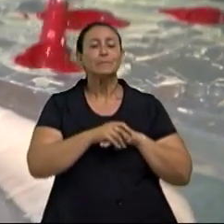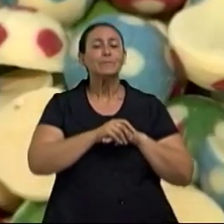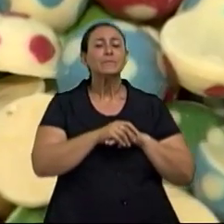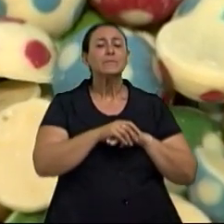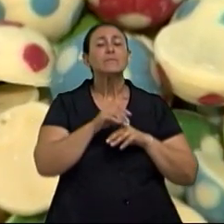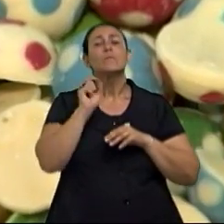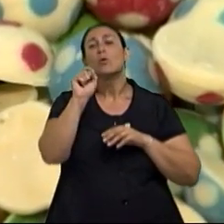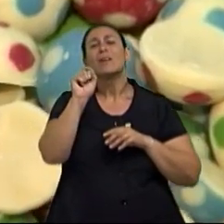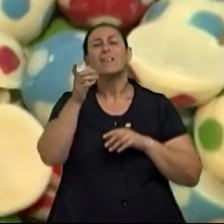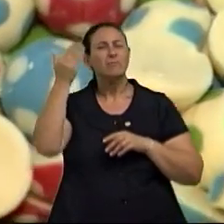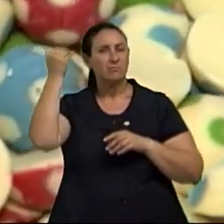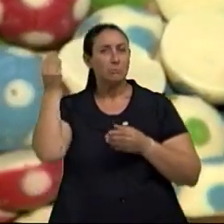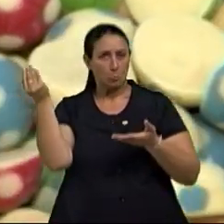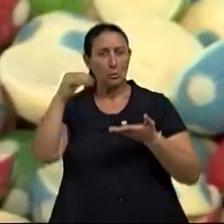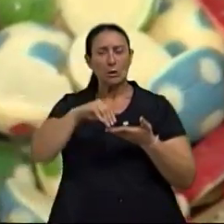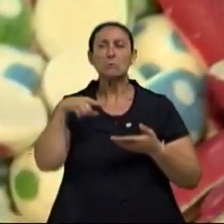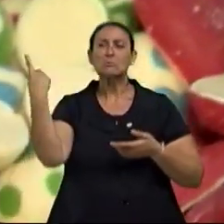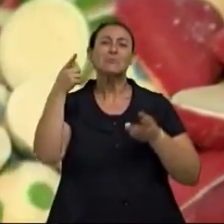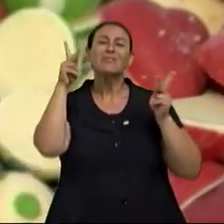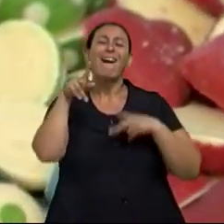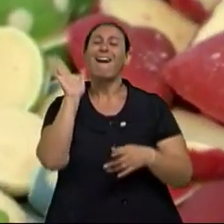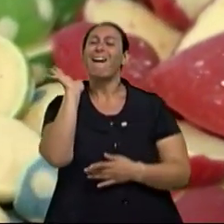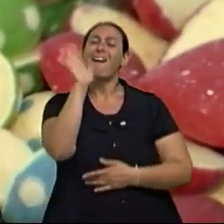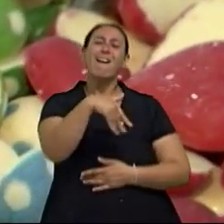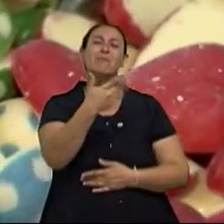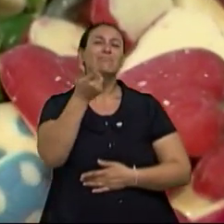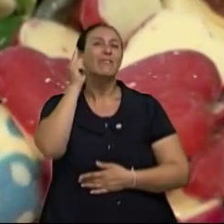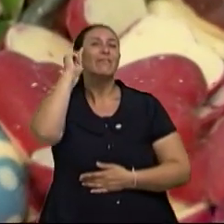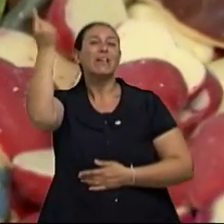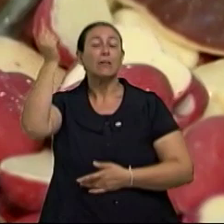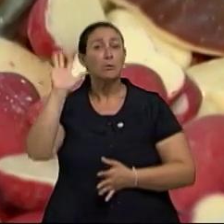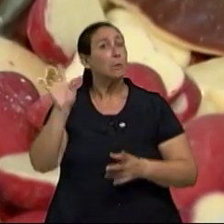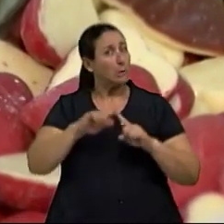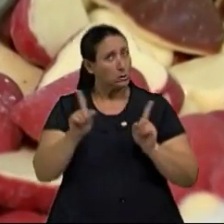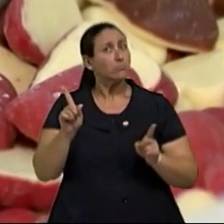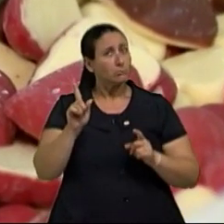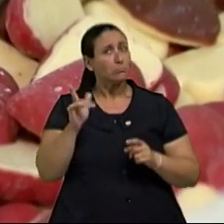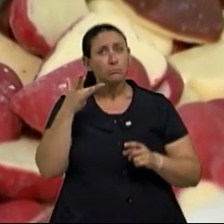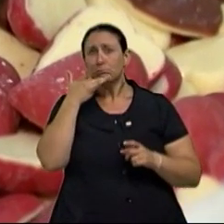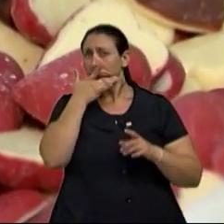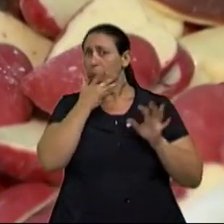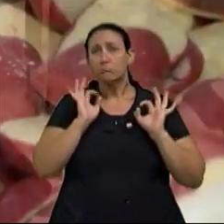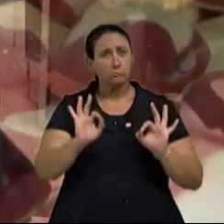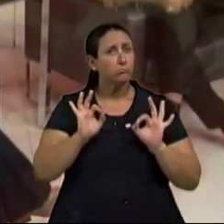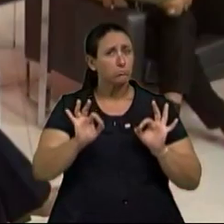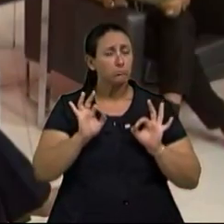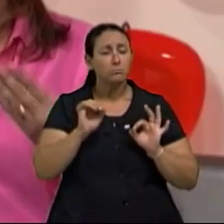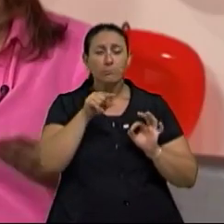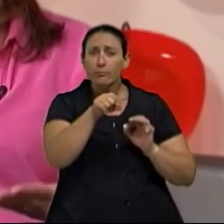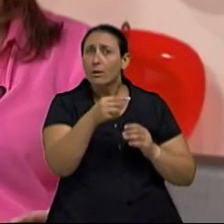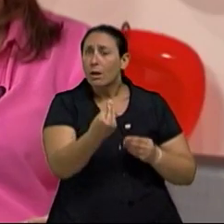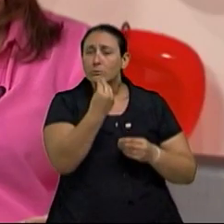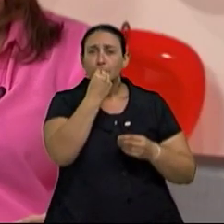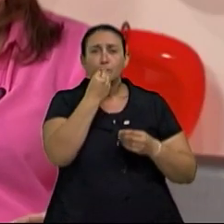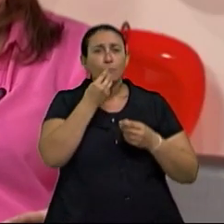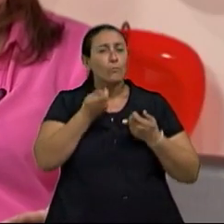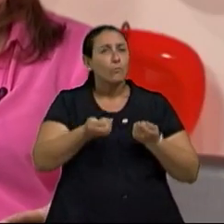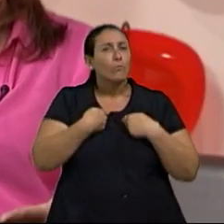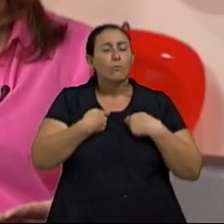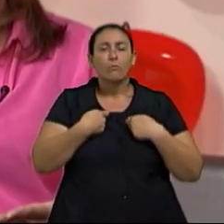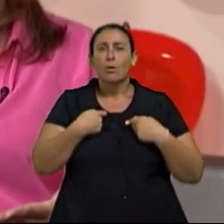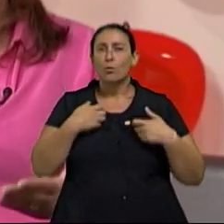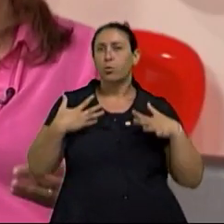como modismo. E agora já se sabe, está muito divulgado, que a pimenta é termogênica. Ela acelera o